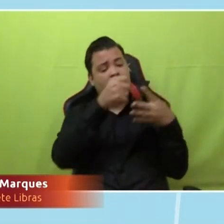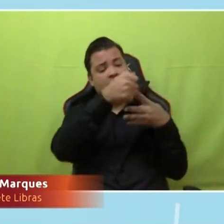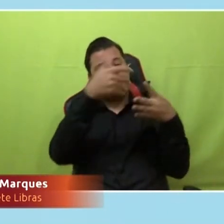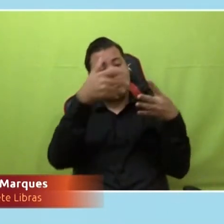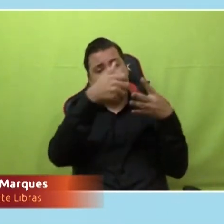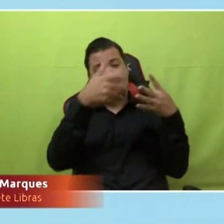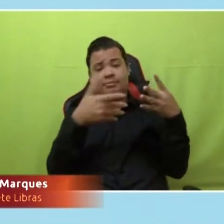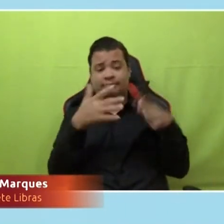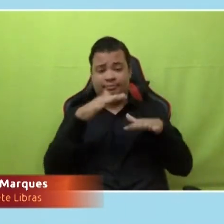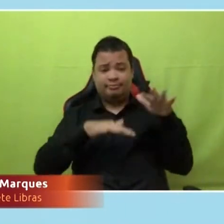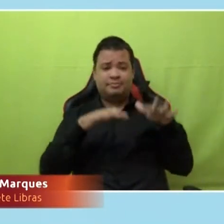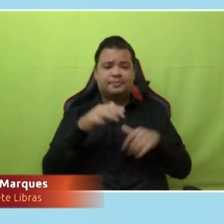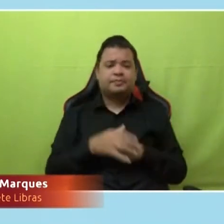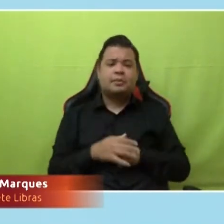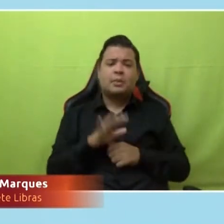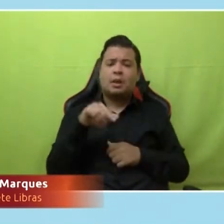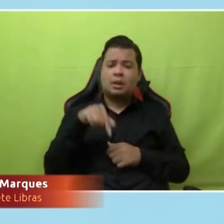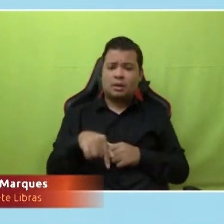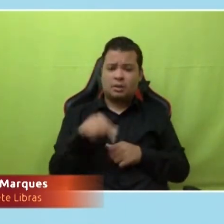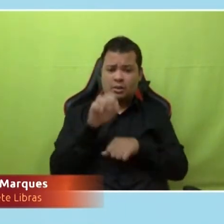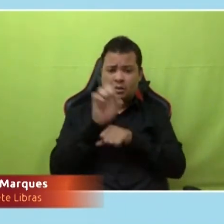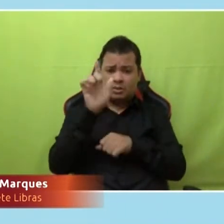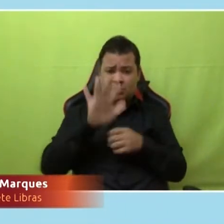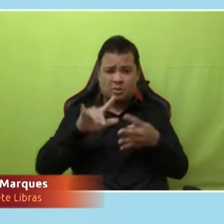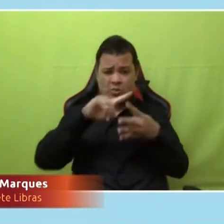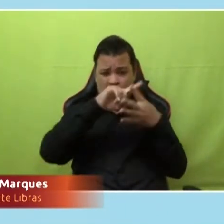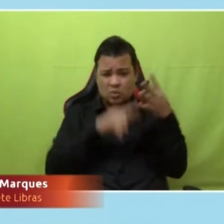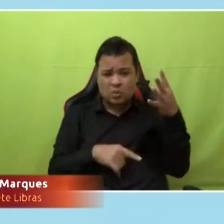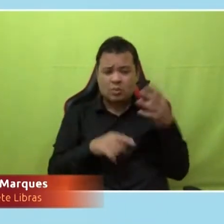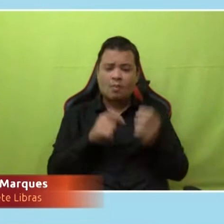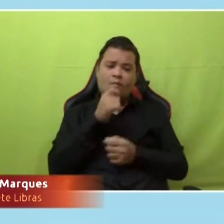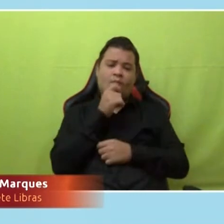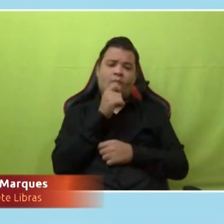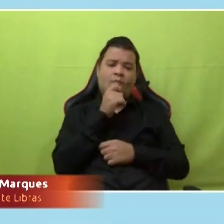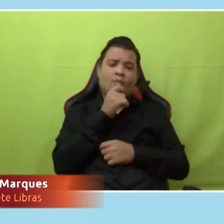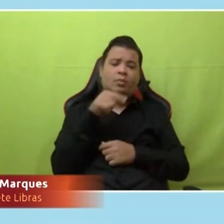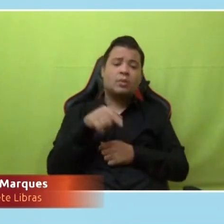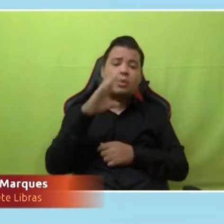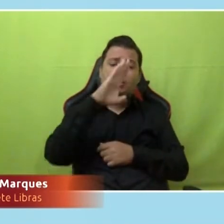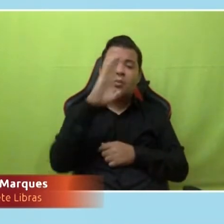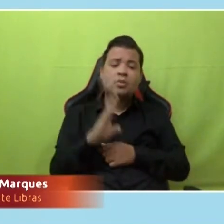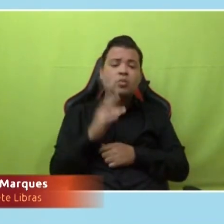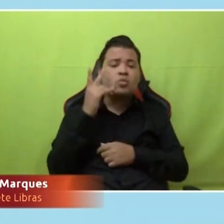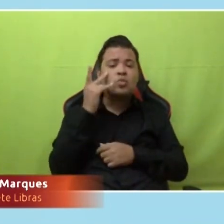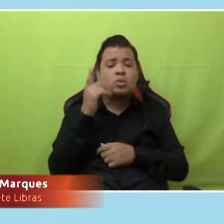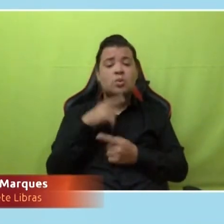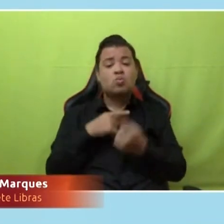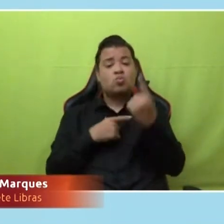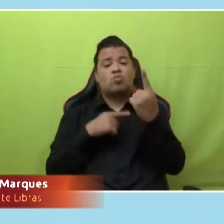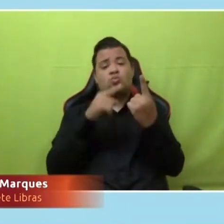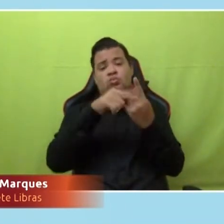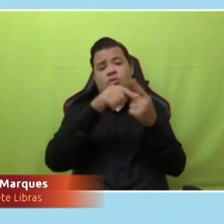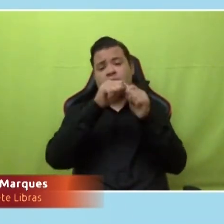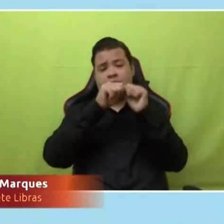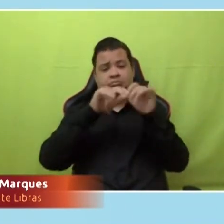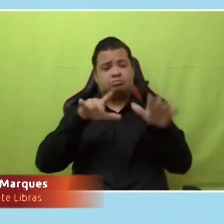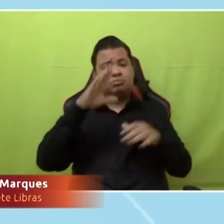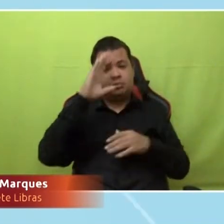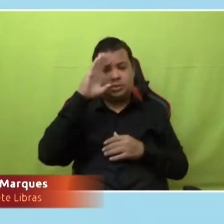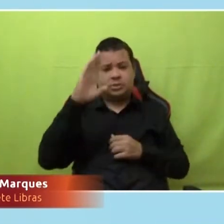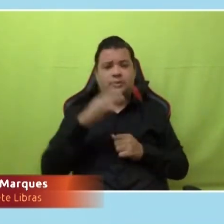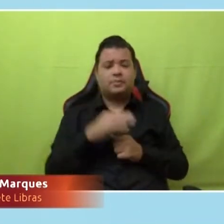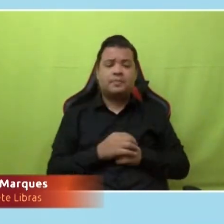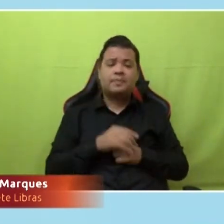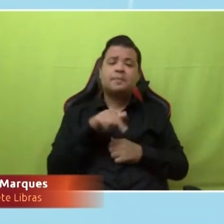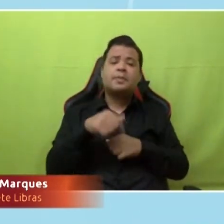no estado. Historicamente, o Brasil tem normalmente um sorotipo que predomina. O que predominou esse ano no estado